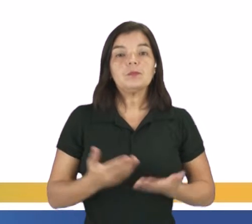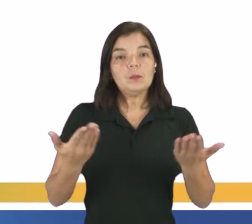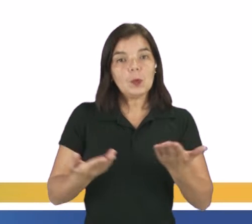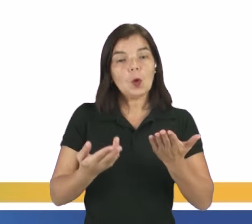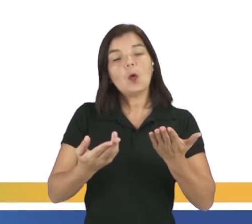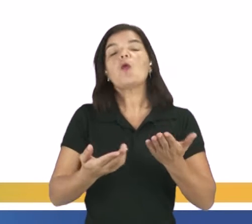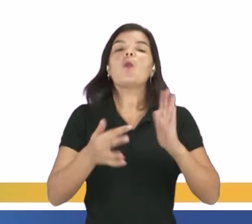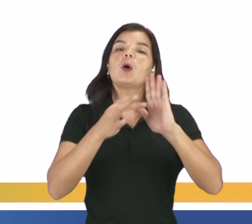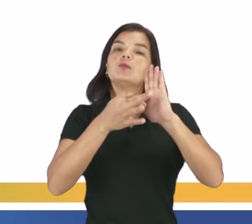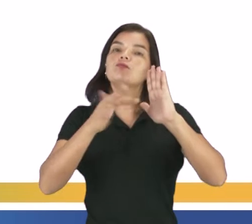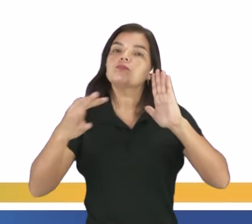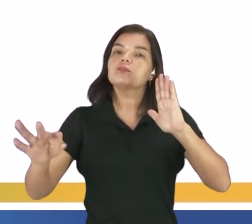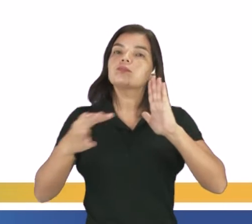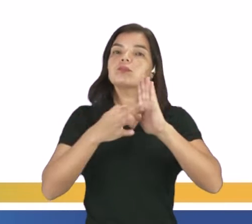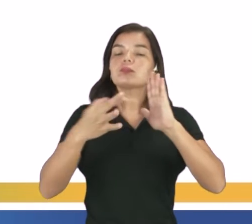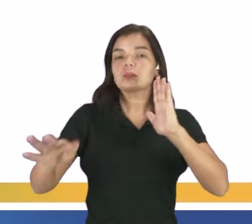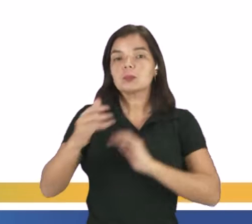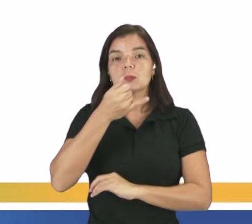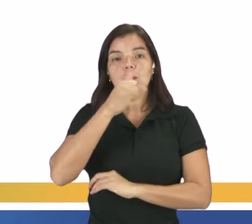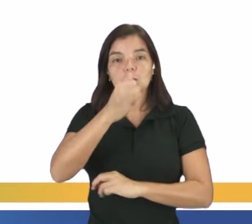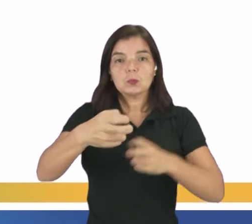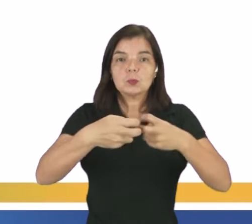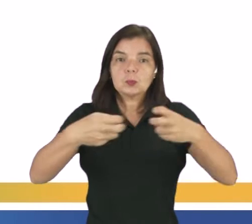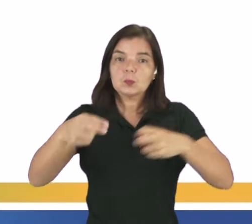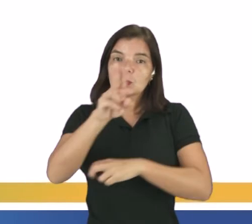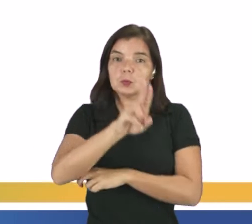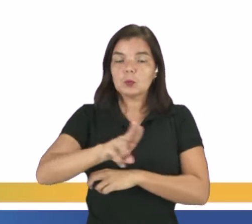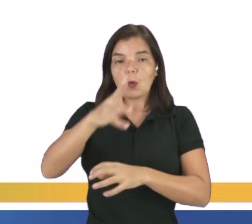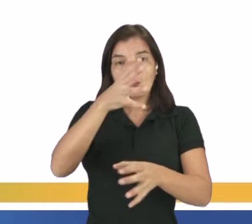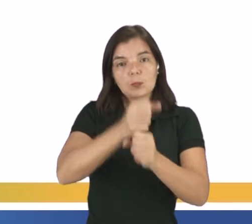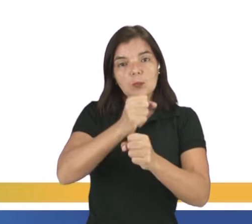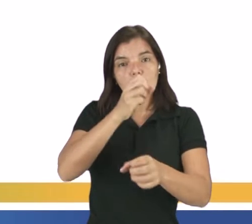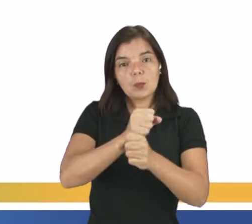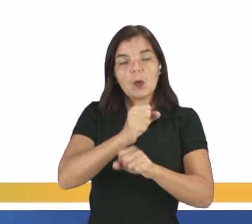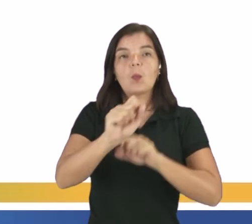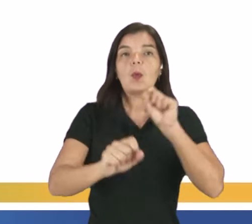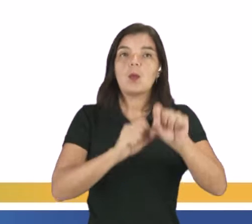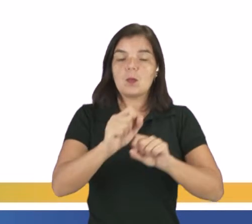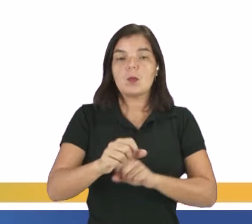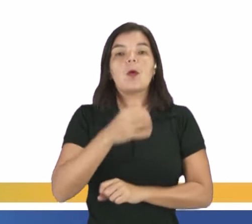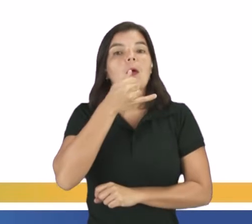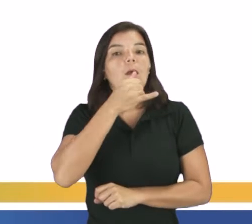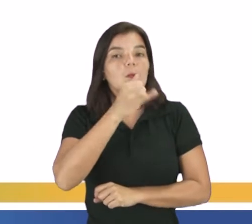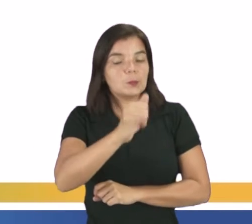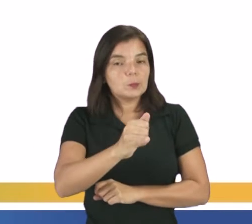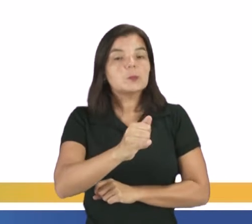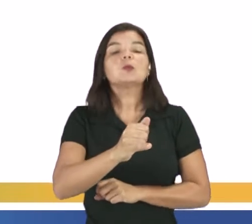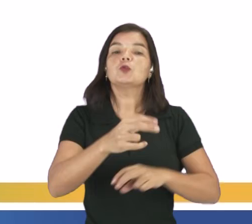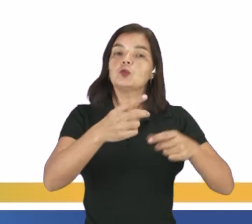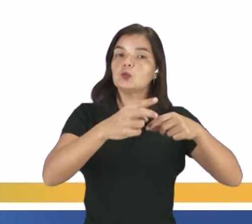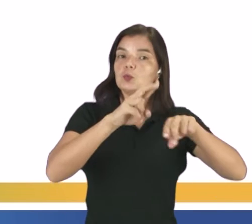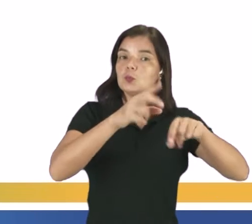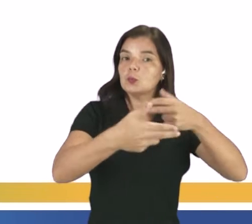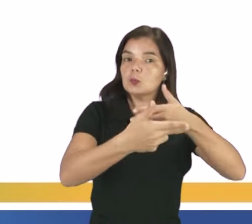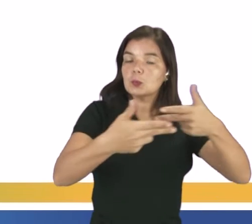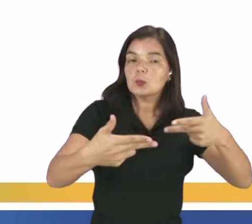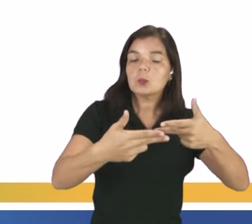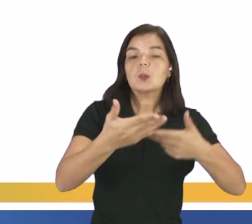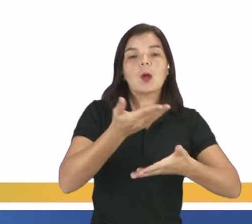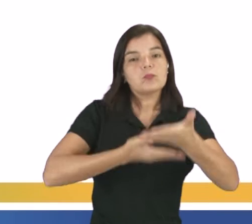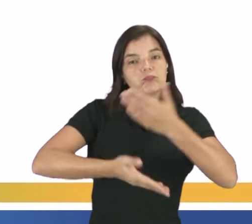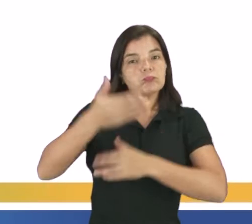A fórmula da energia potencial elástica usada para calcular essa energia de um corpo relaciona